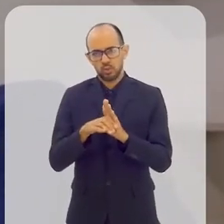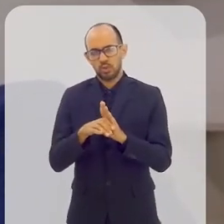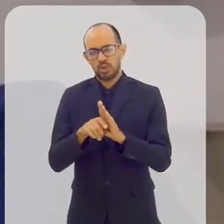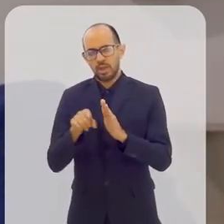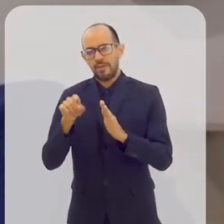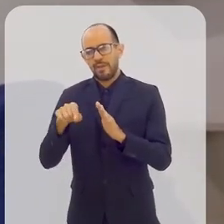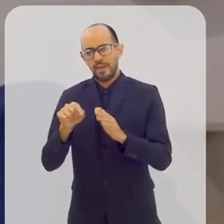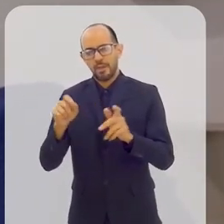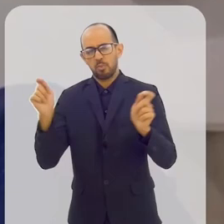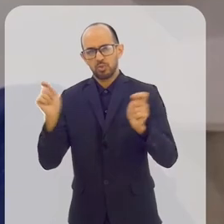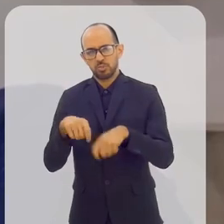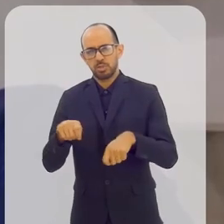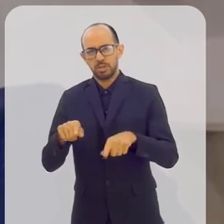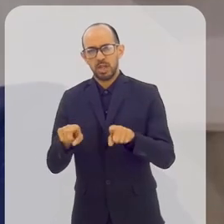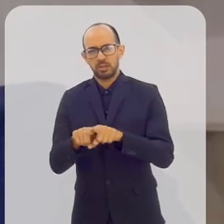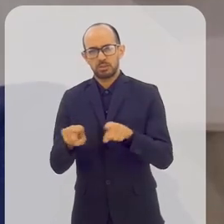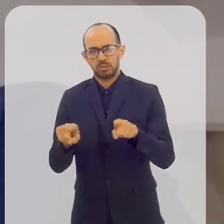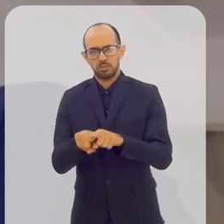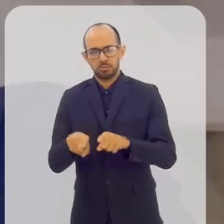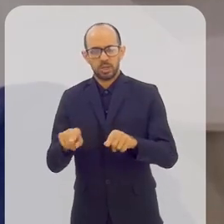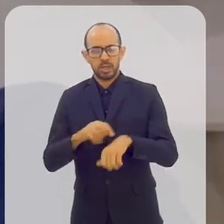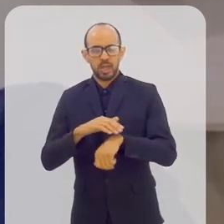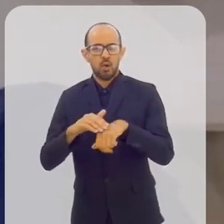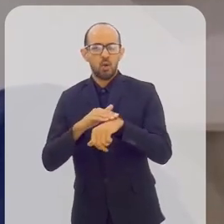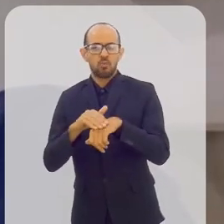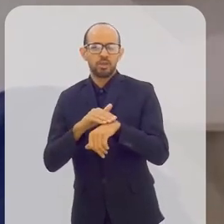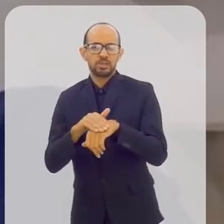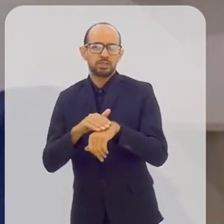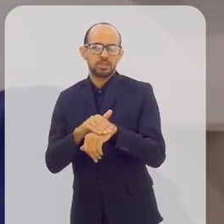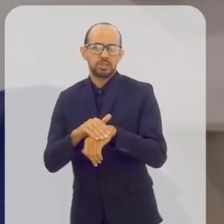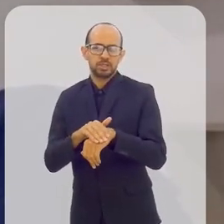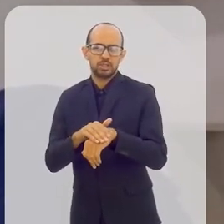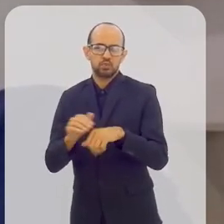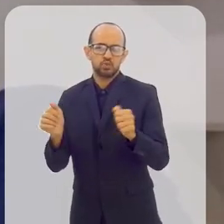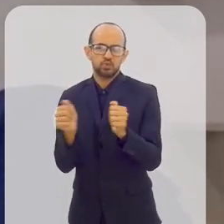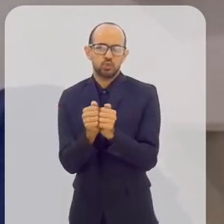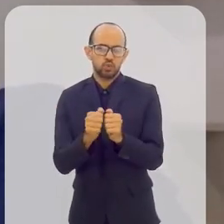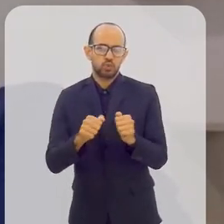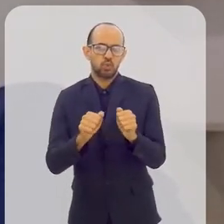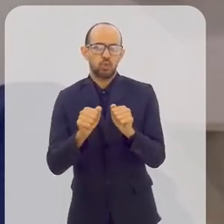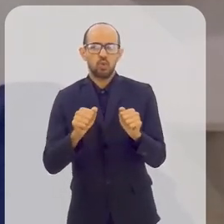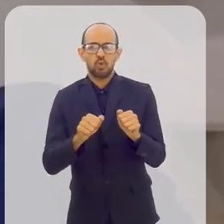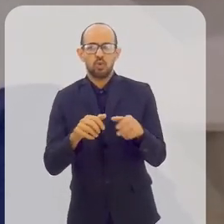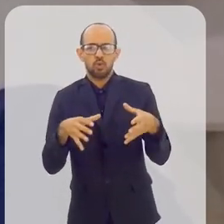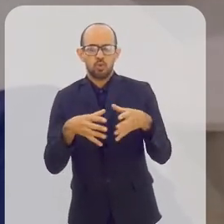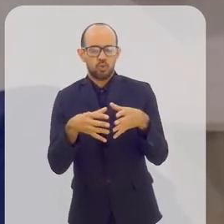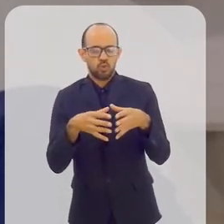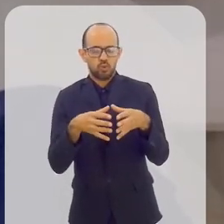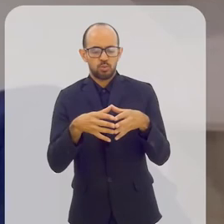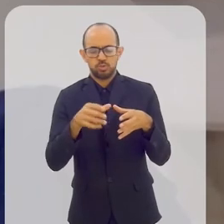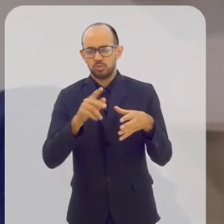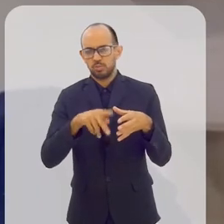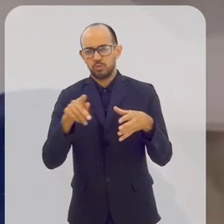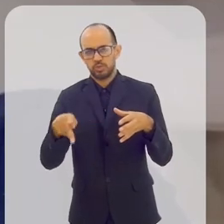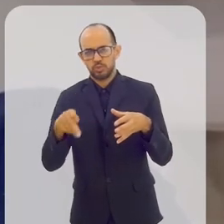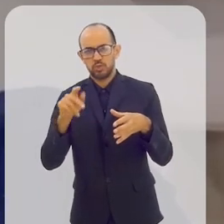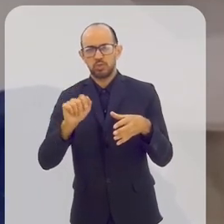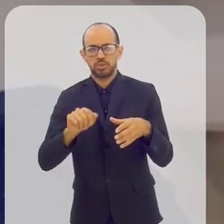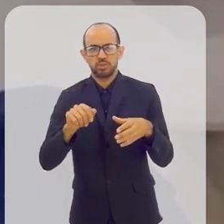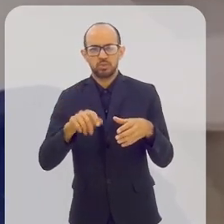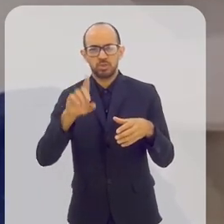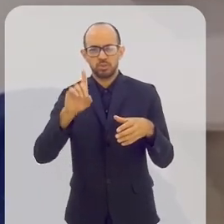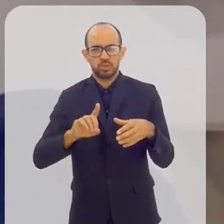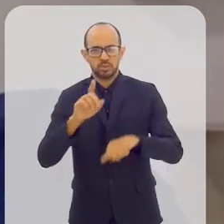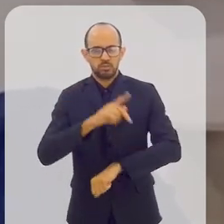gente possibilitar conversar com o corpo, né? O corpo de professores, a